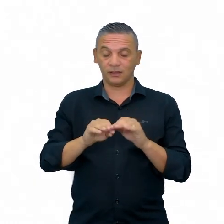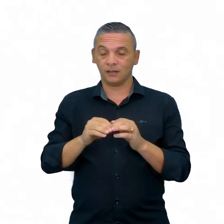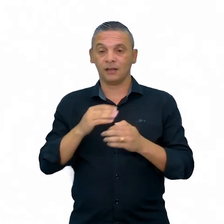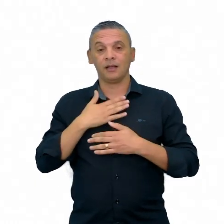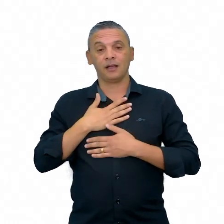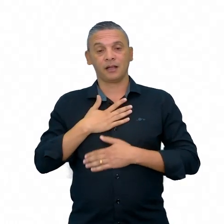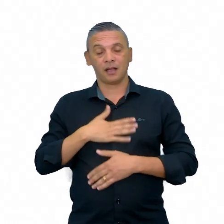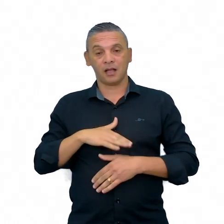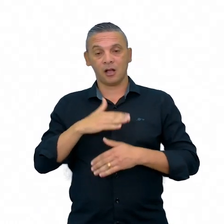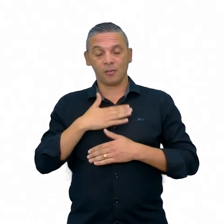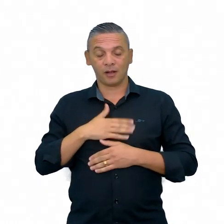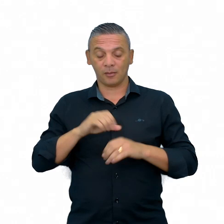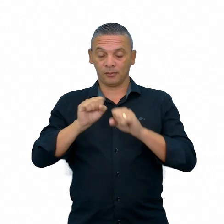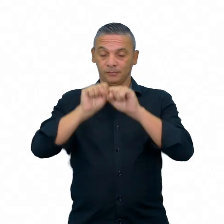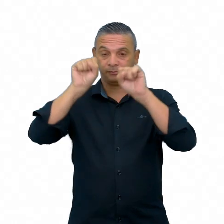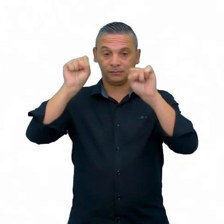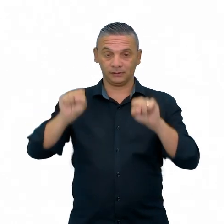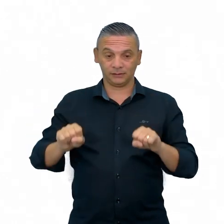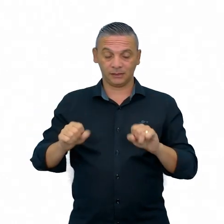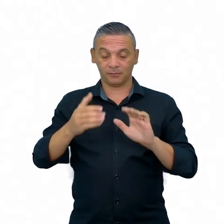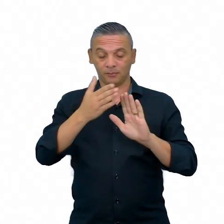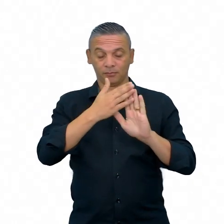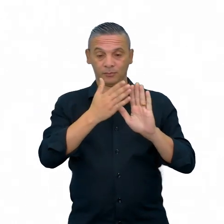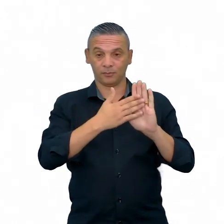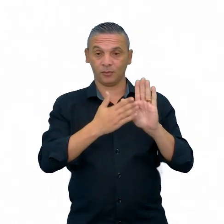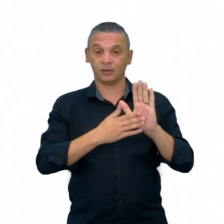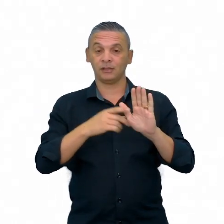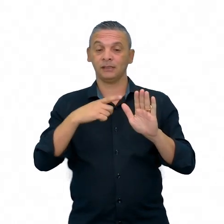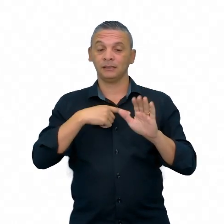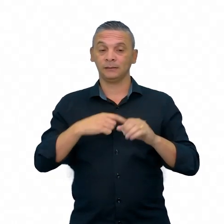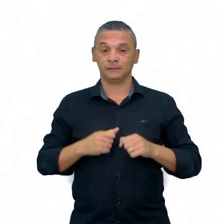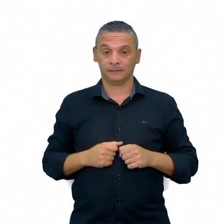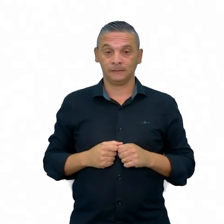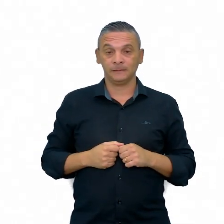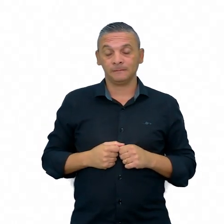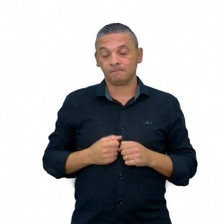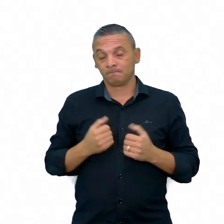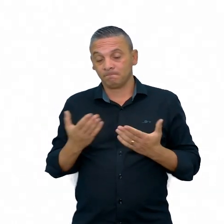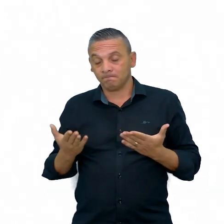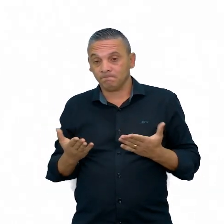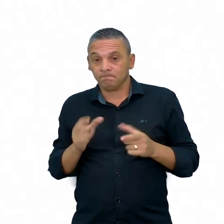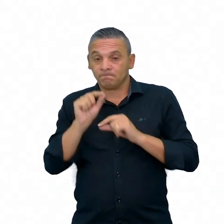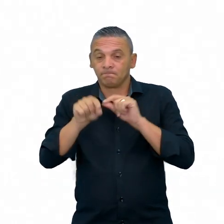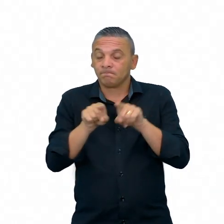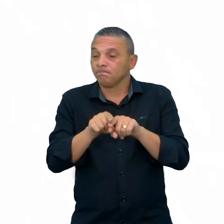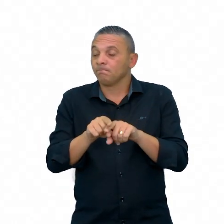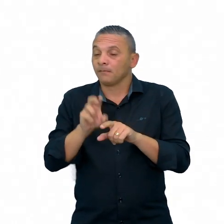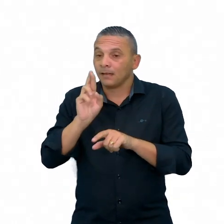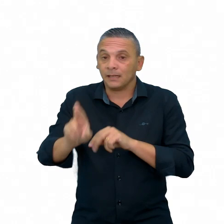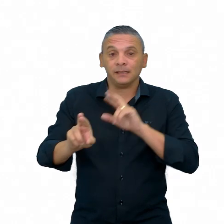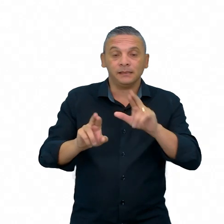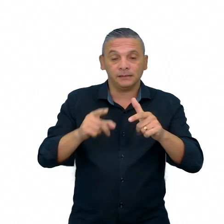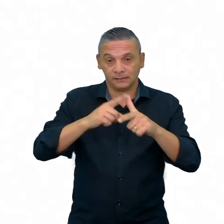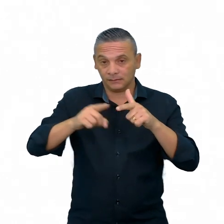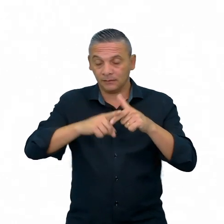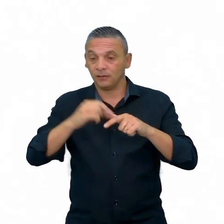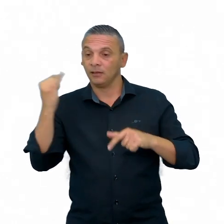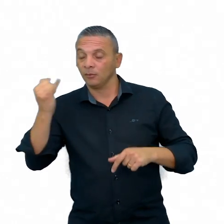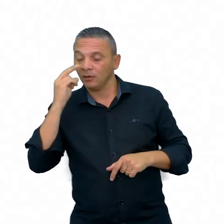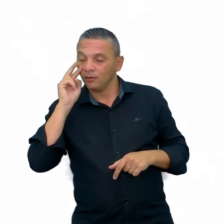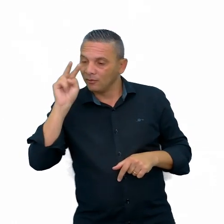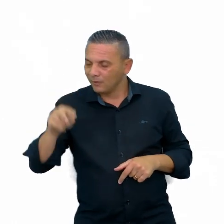a sistematização dessa proposta, né? Para resolver esses problemas, essas situações problemas, reconhecer quais